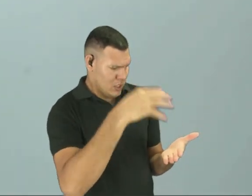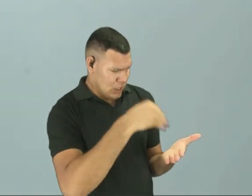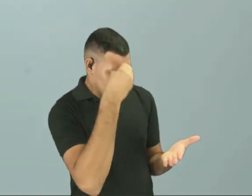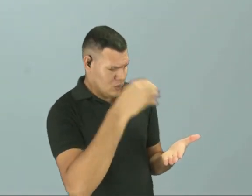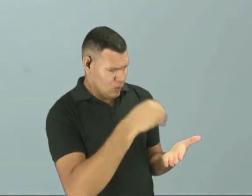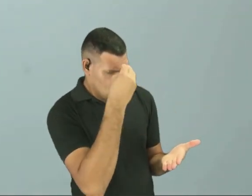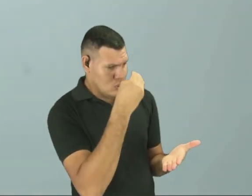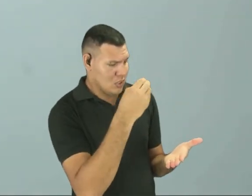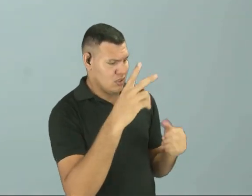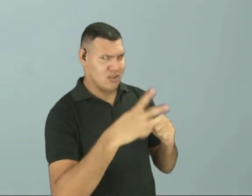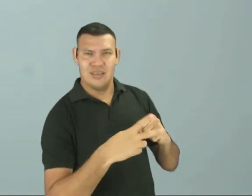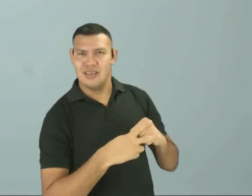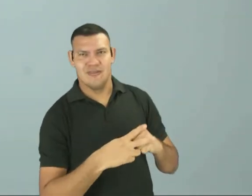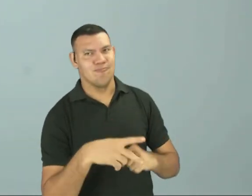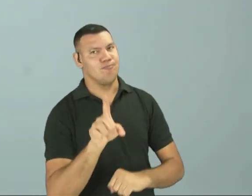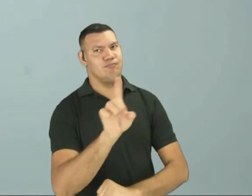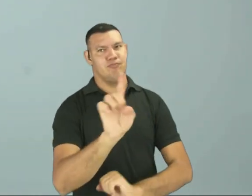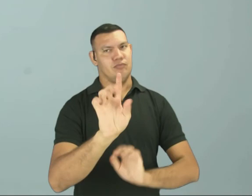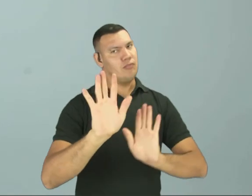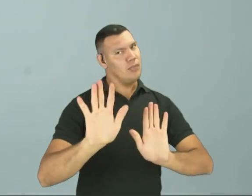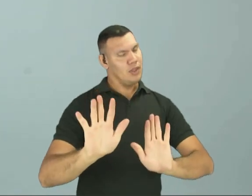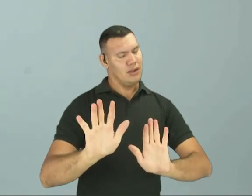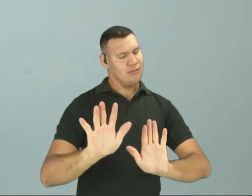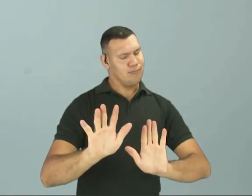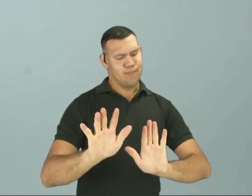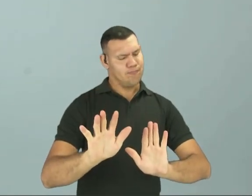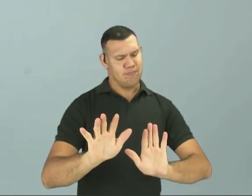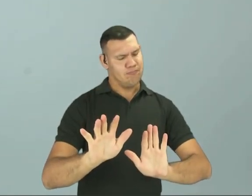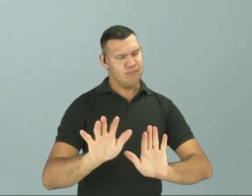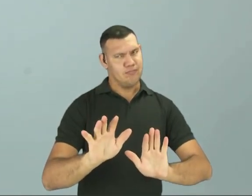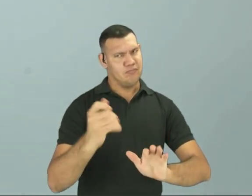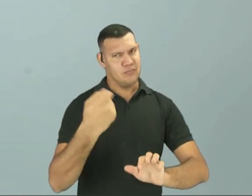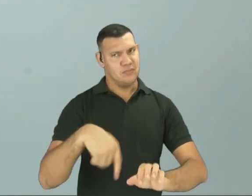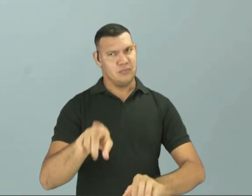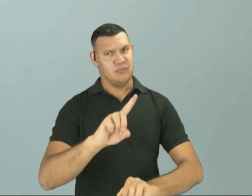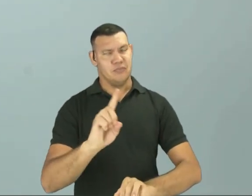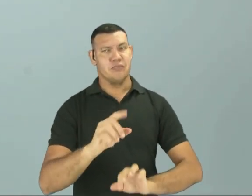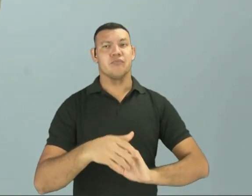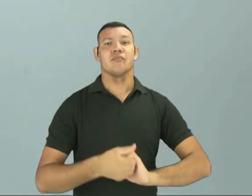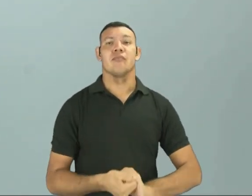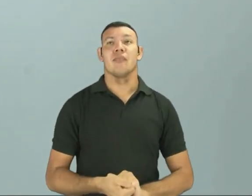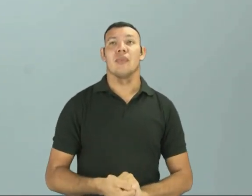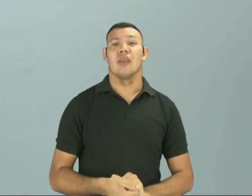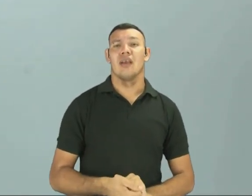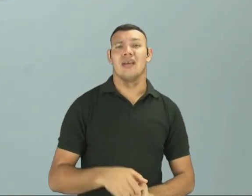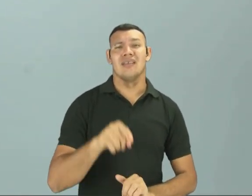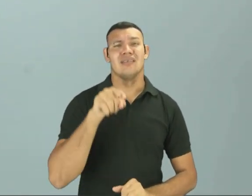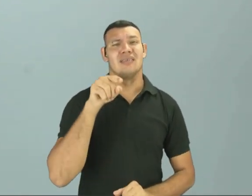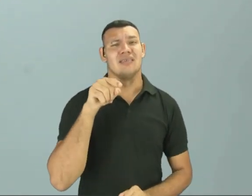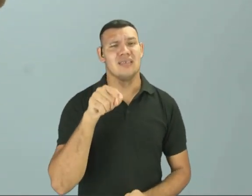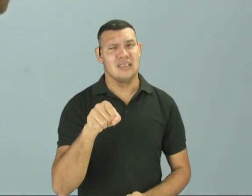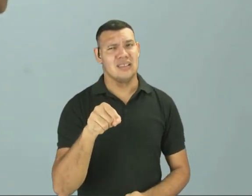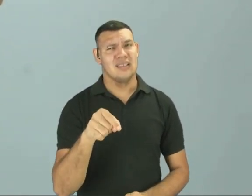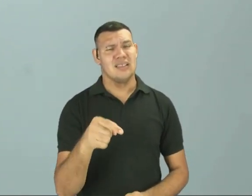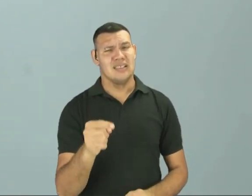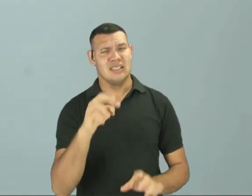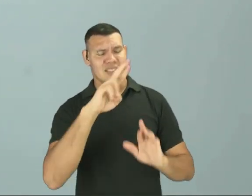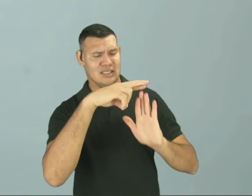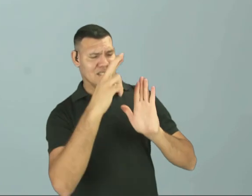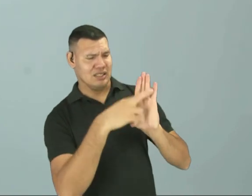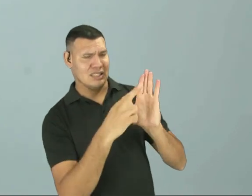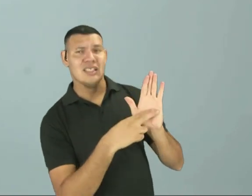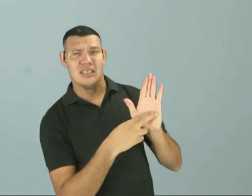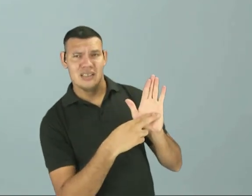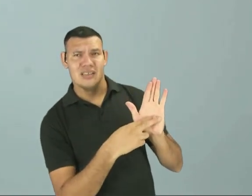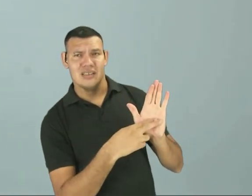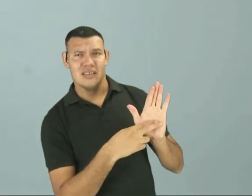gerúndio, é perda de tempo. Não faça isso, tá? Não adianta, porque você vai pegar essas regras, pegar esses